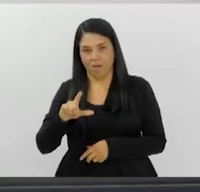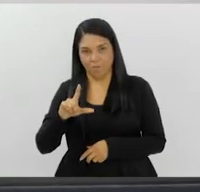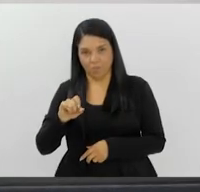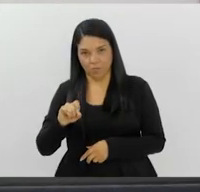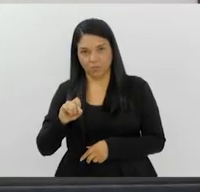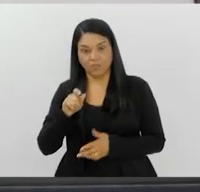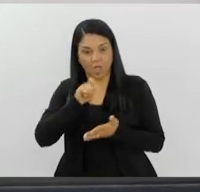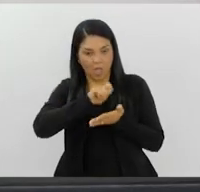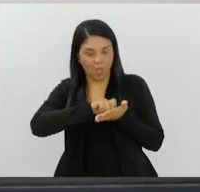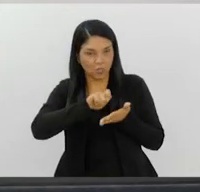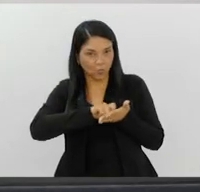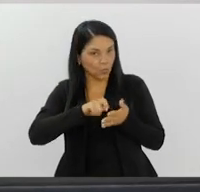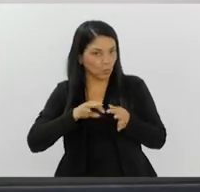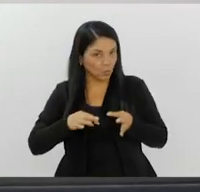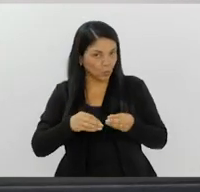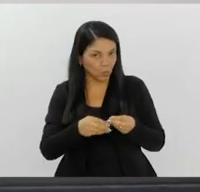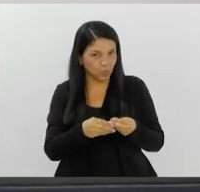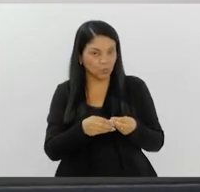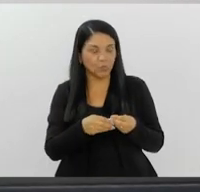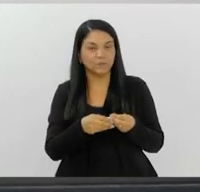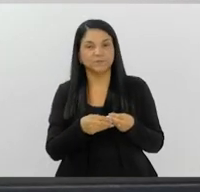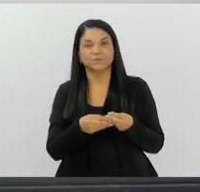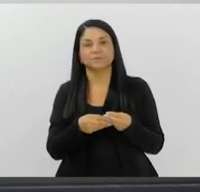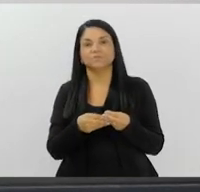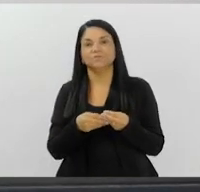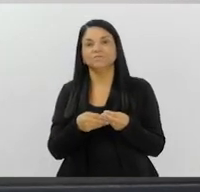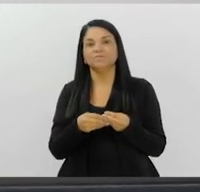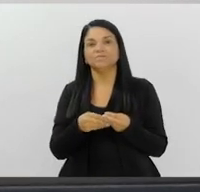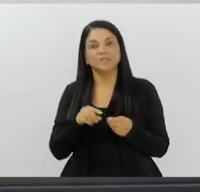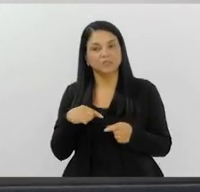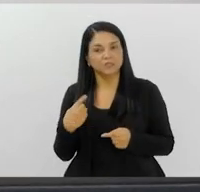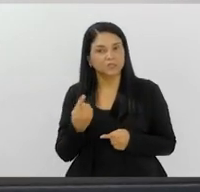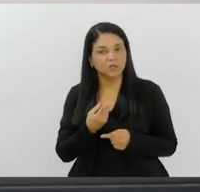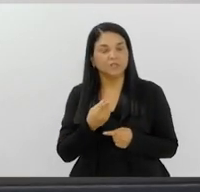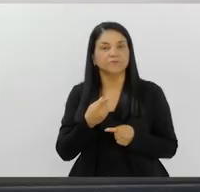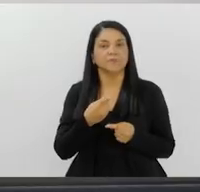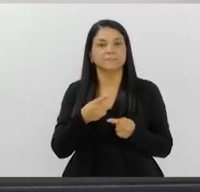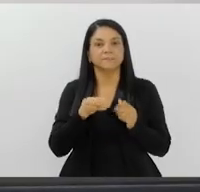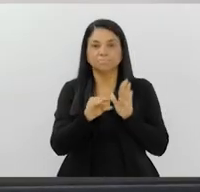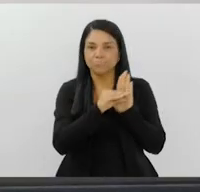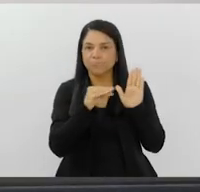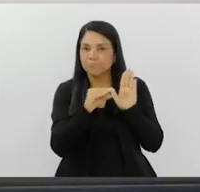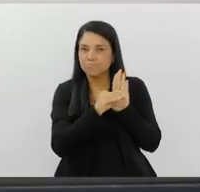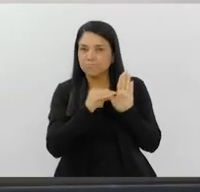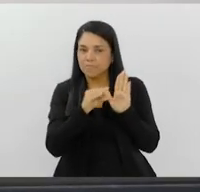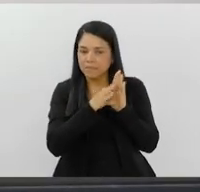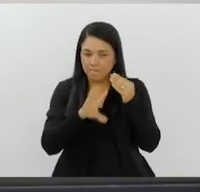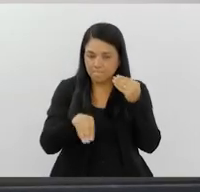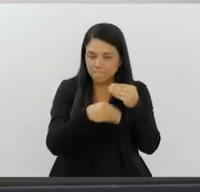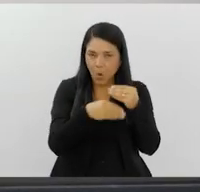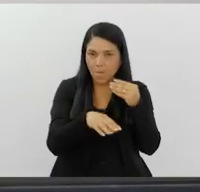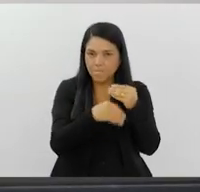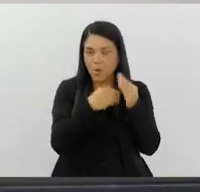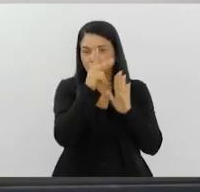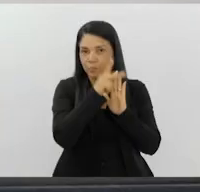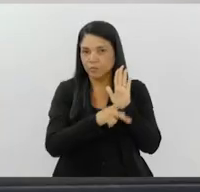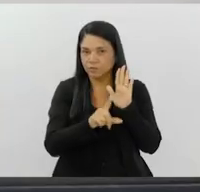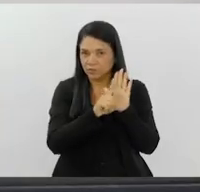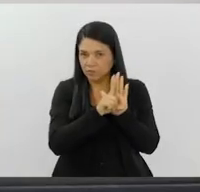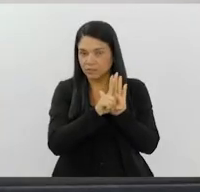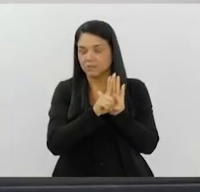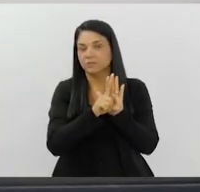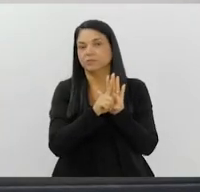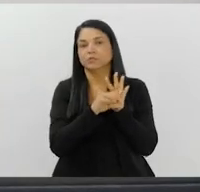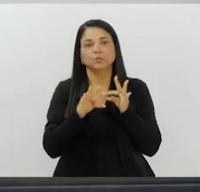todas as anotações aqui porque a gente vai produzir emendas incorporando tudo que foi levantado e consensuado